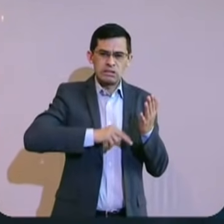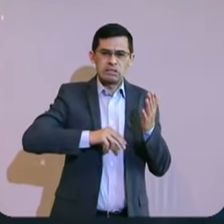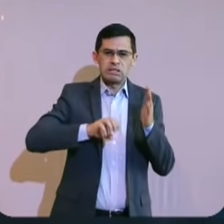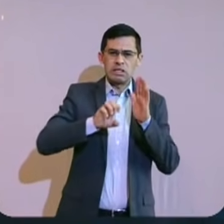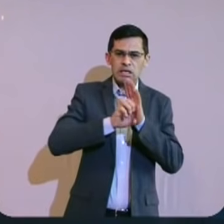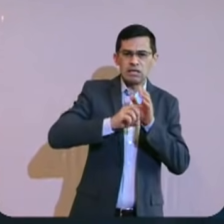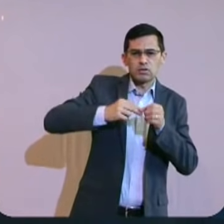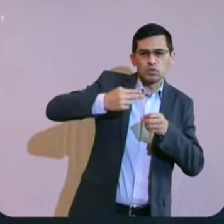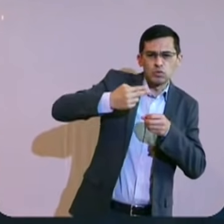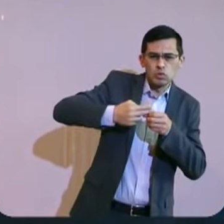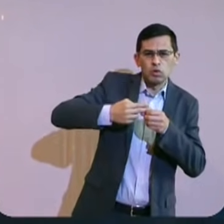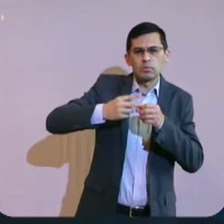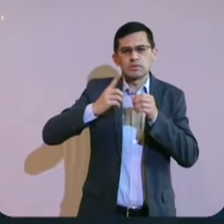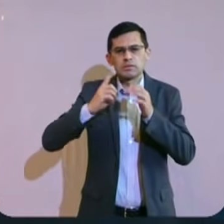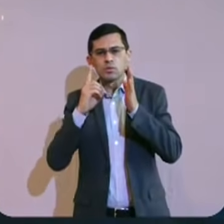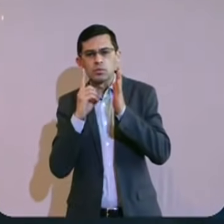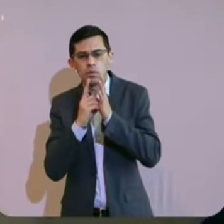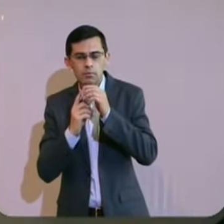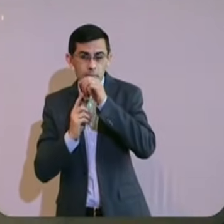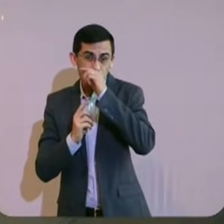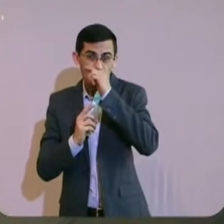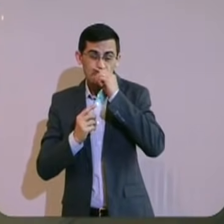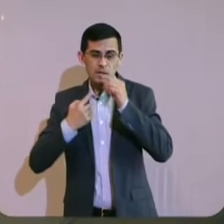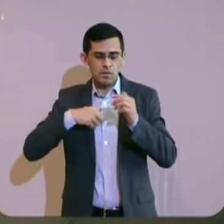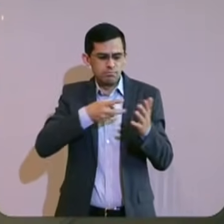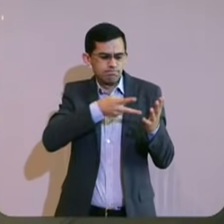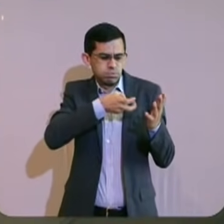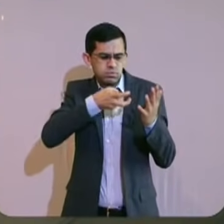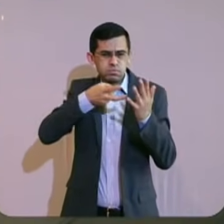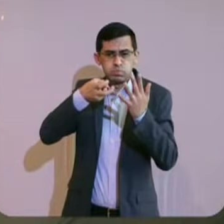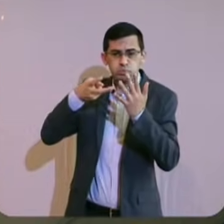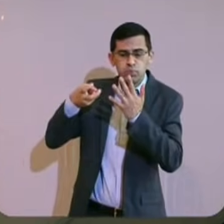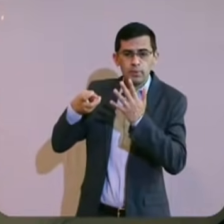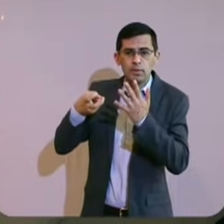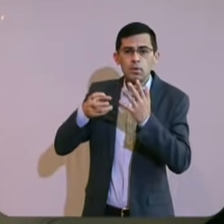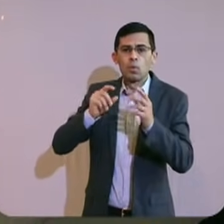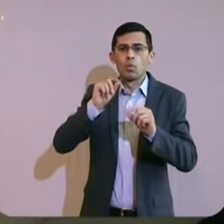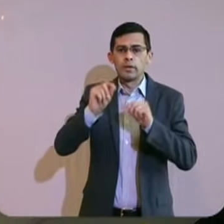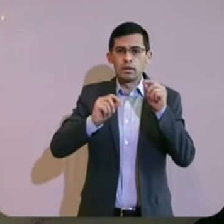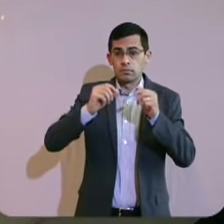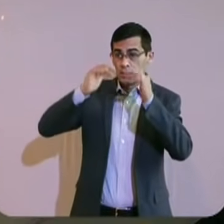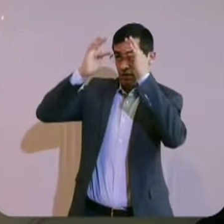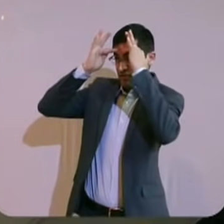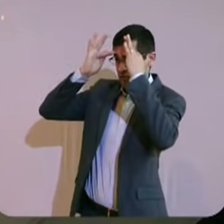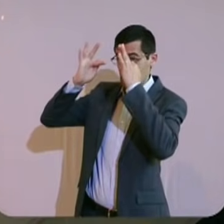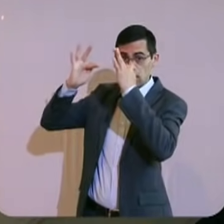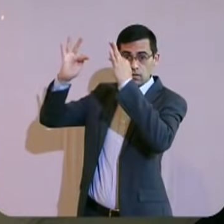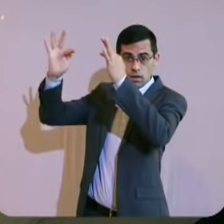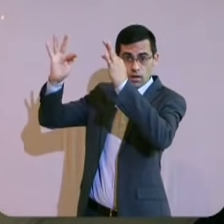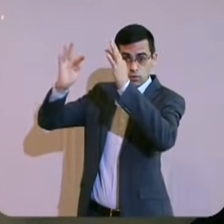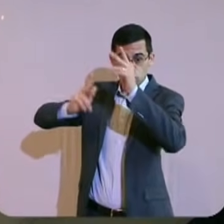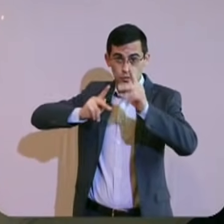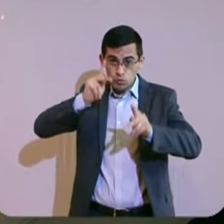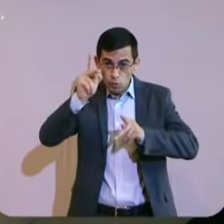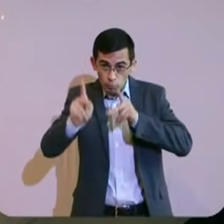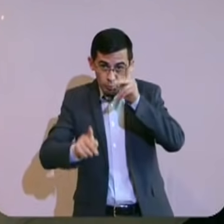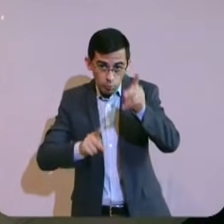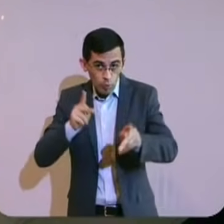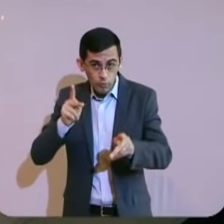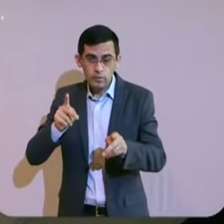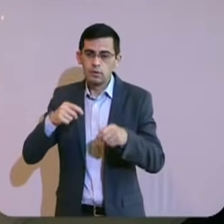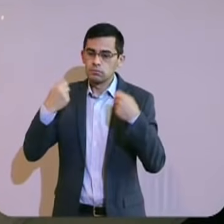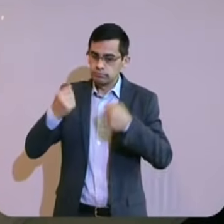Êxodo, Números e Deuteronômio, eu percebo que não somente a fidelidade do povo teve de